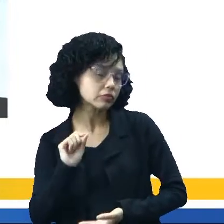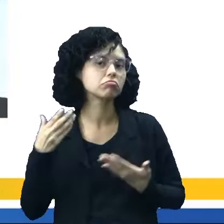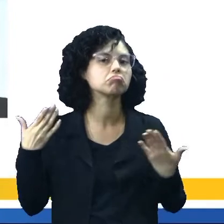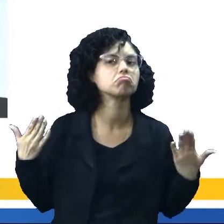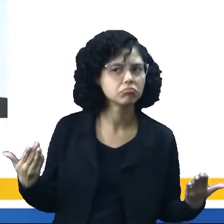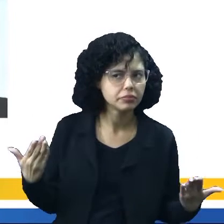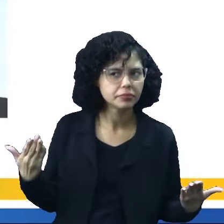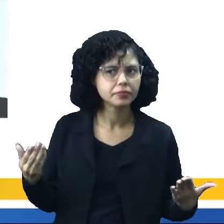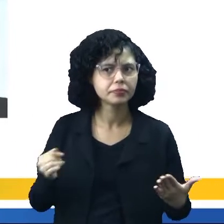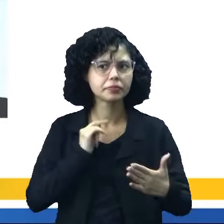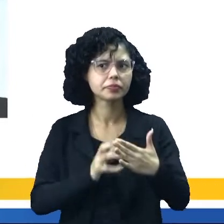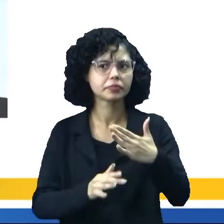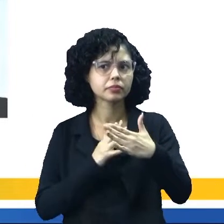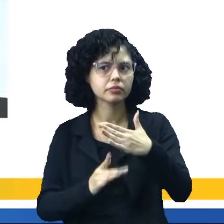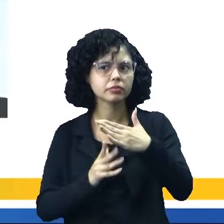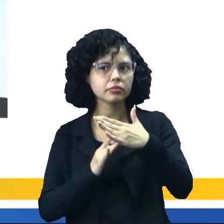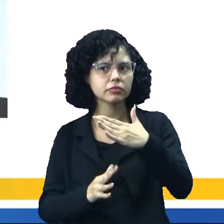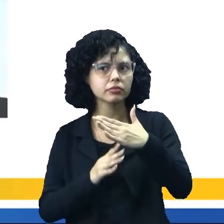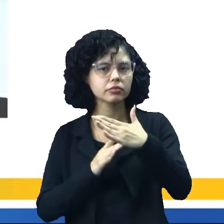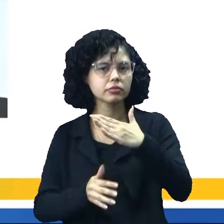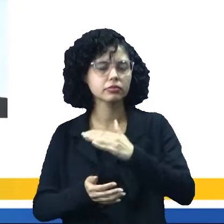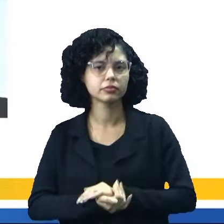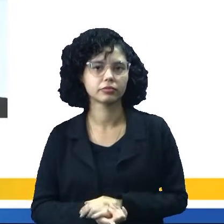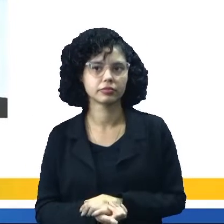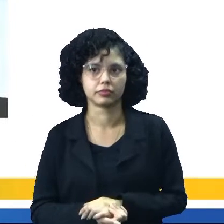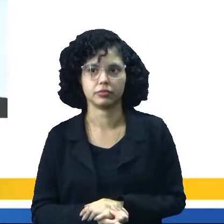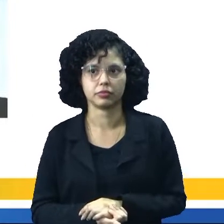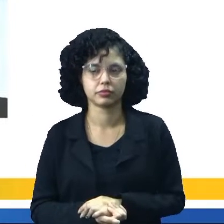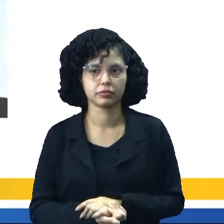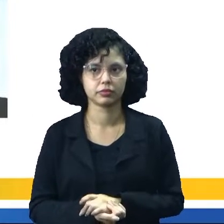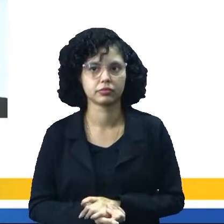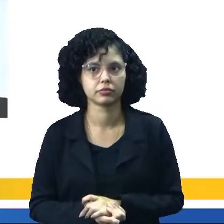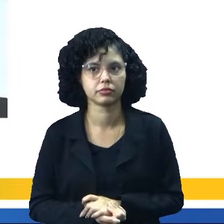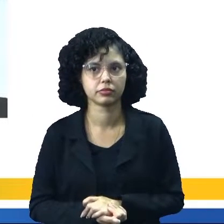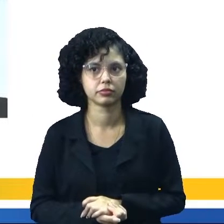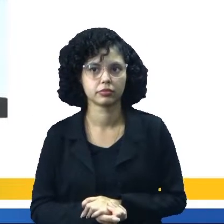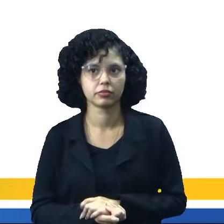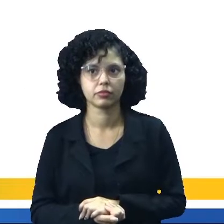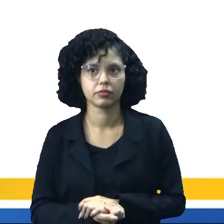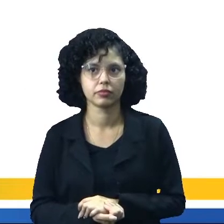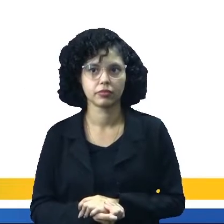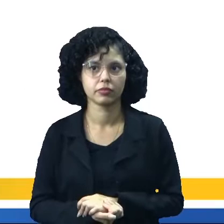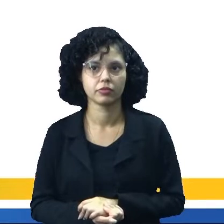Primeiro vamos entender, o que seria migração.